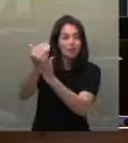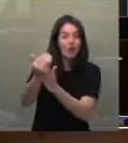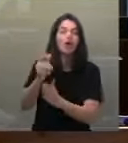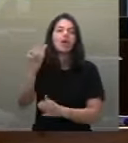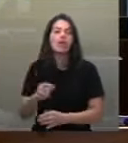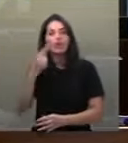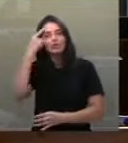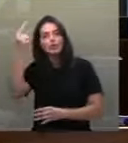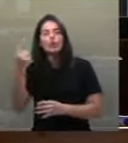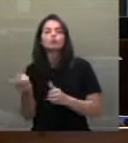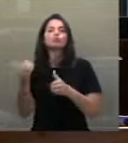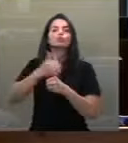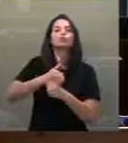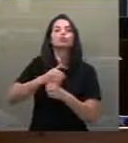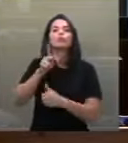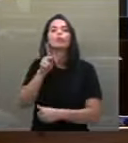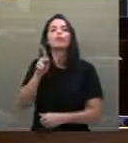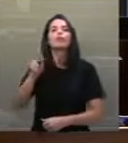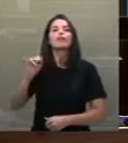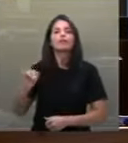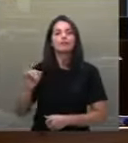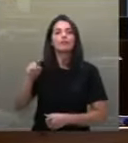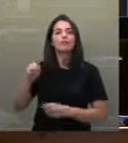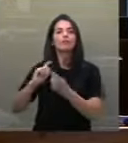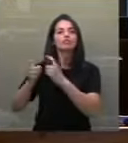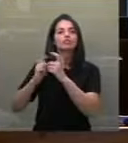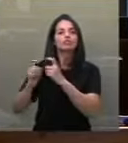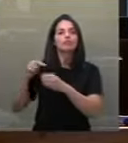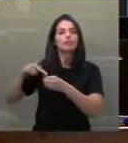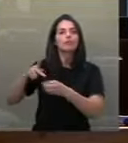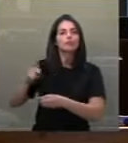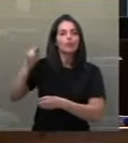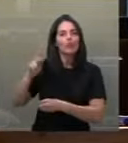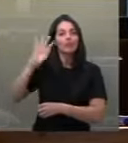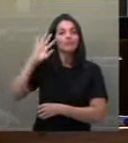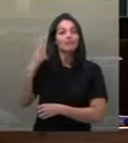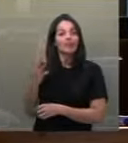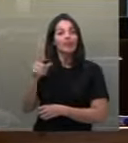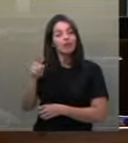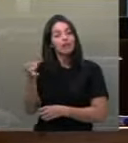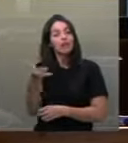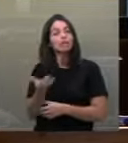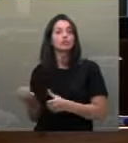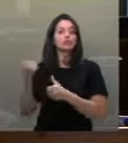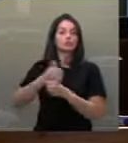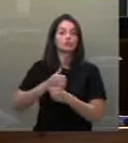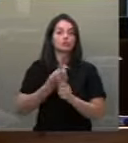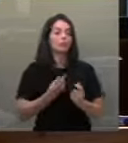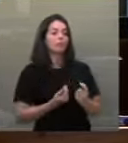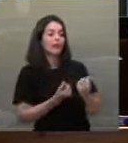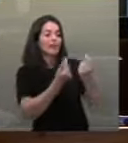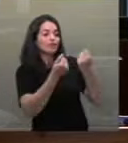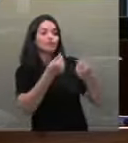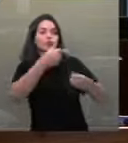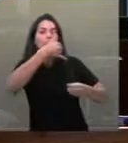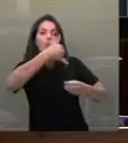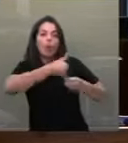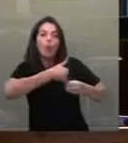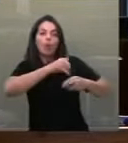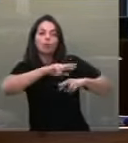do PPI, fruto de decisão administrativa da Petrobras, por uma política de preços combustíveis nacional definida em